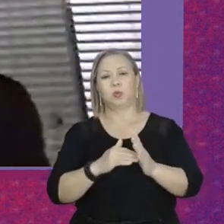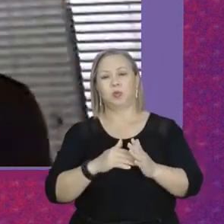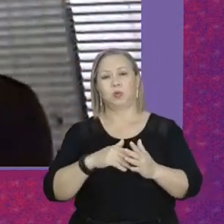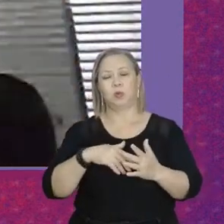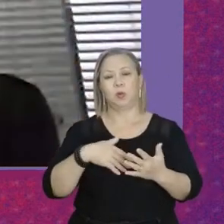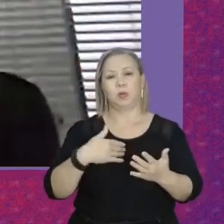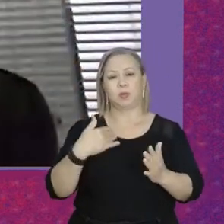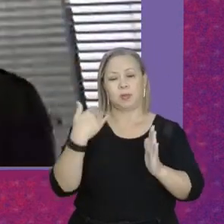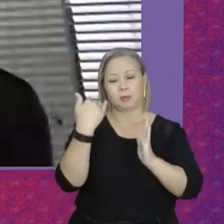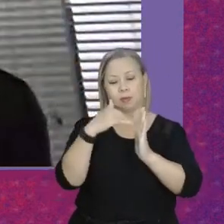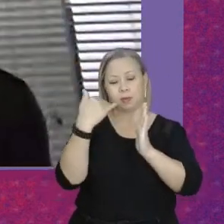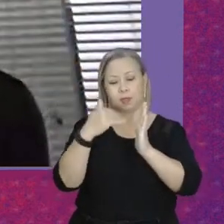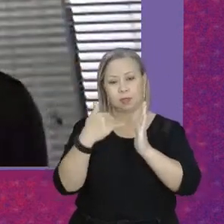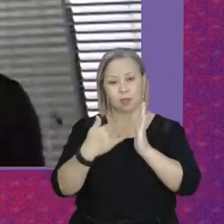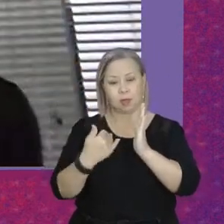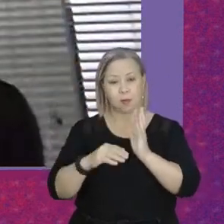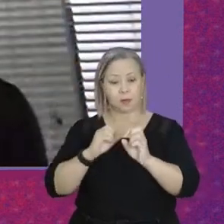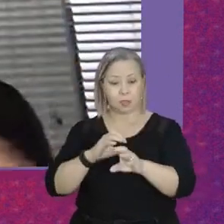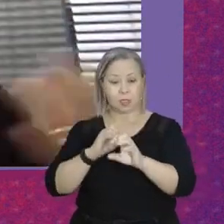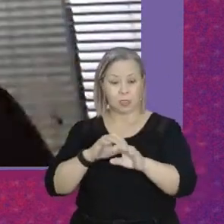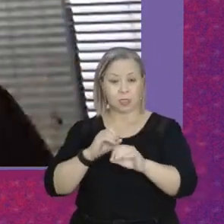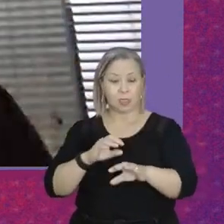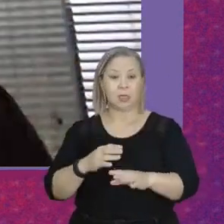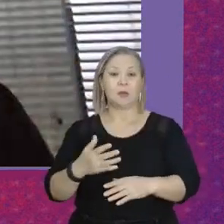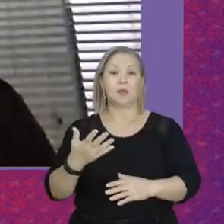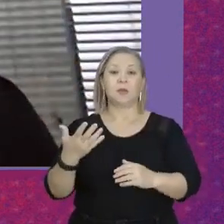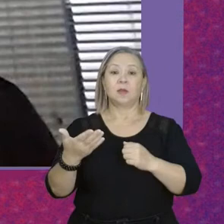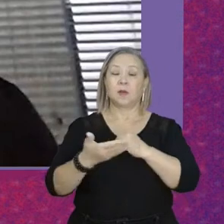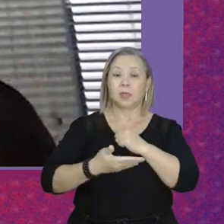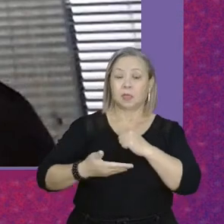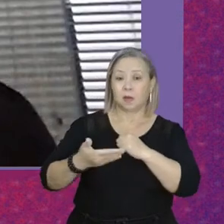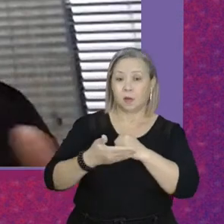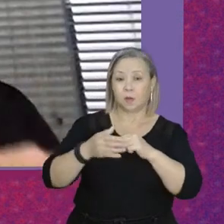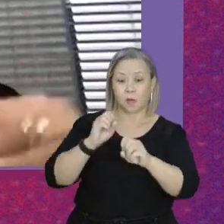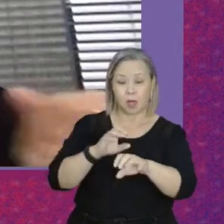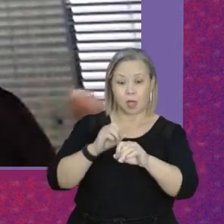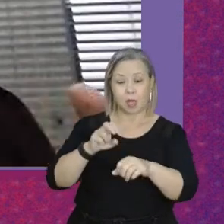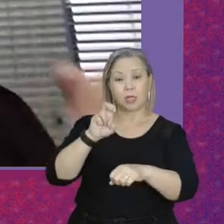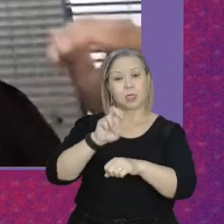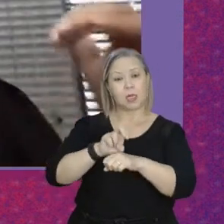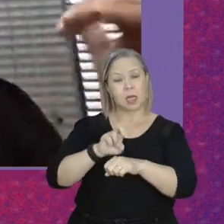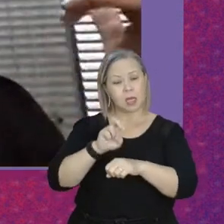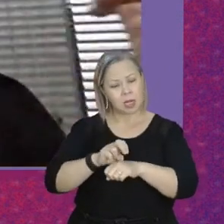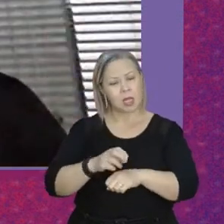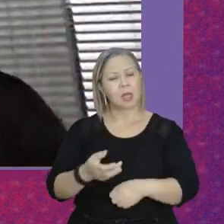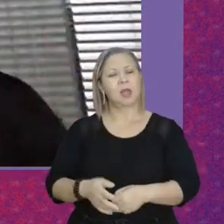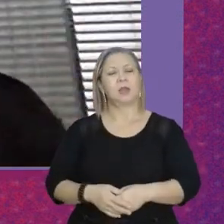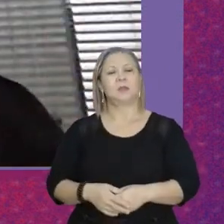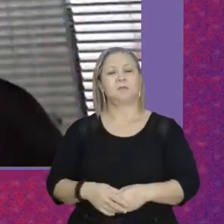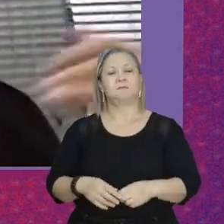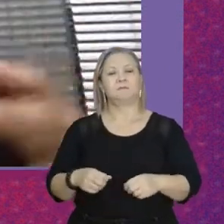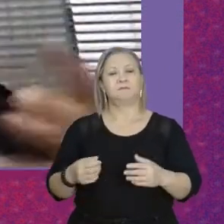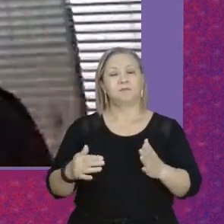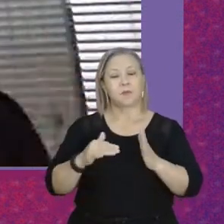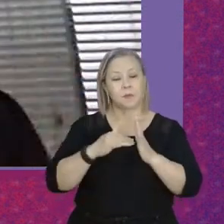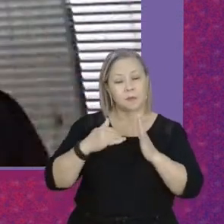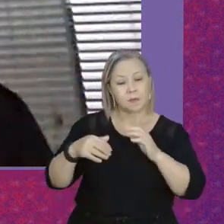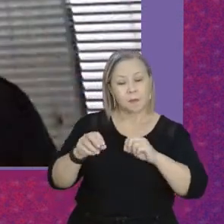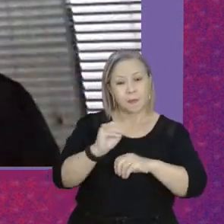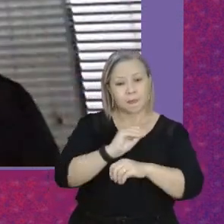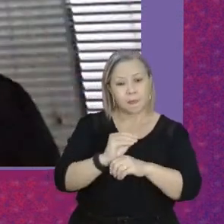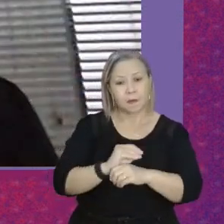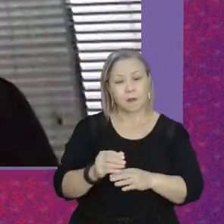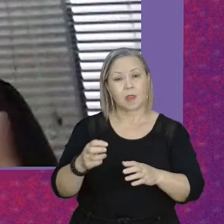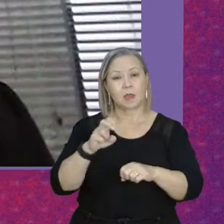etapas, né, de ensino da educação básica, mas sobretudo da creche, uma cobertura de creches públicas que